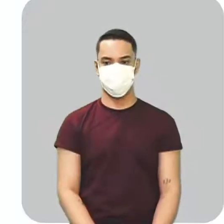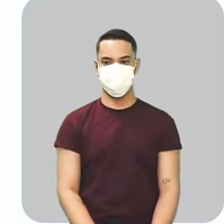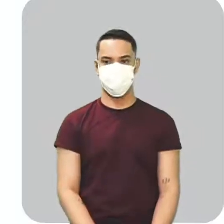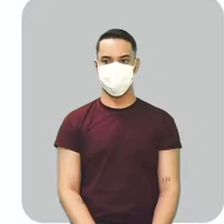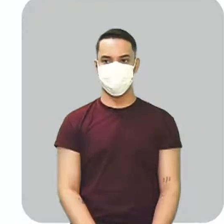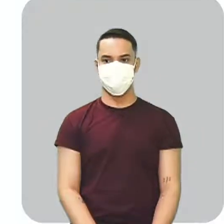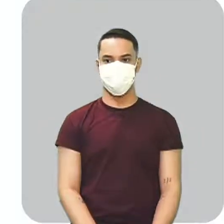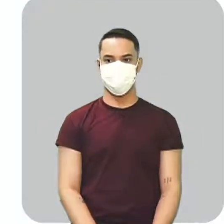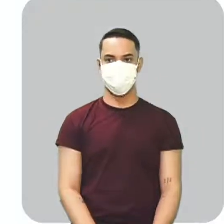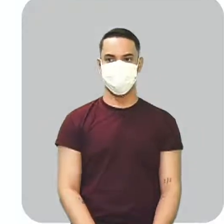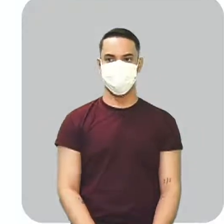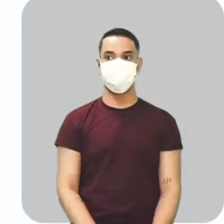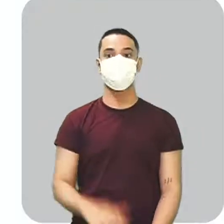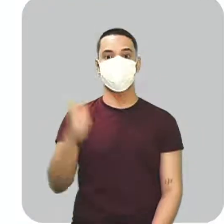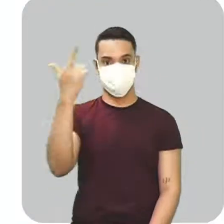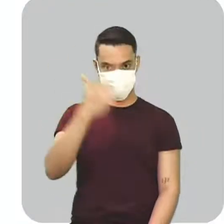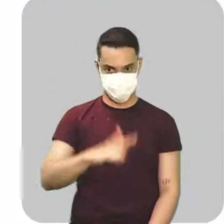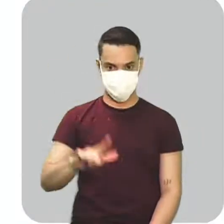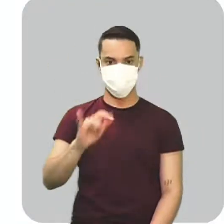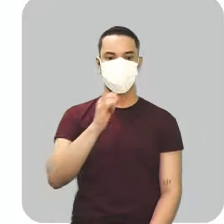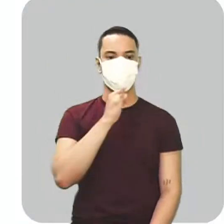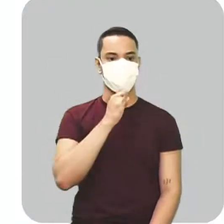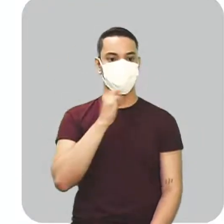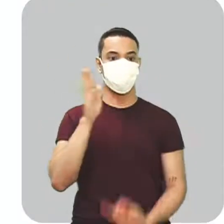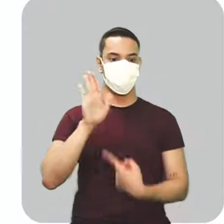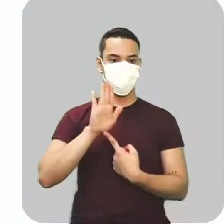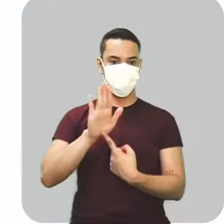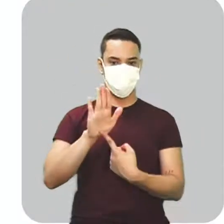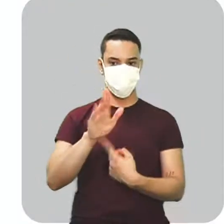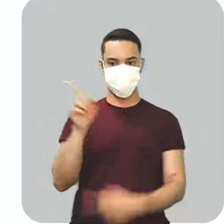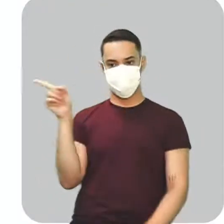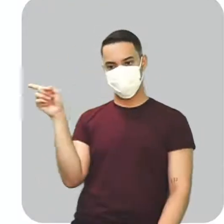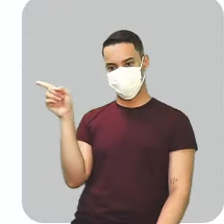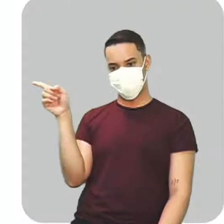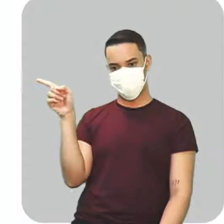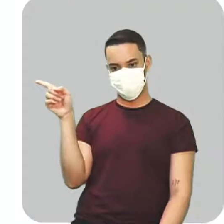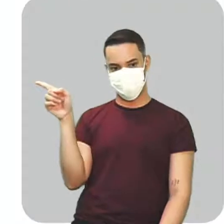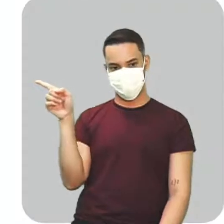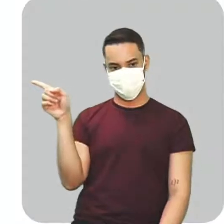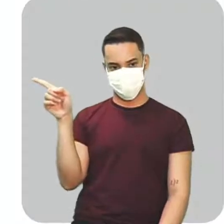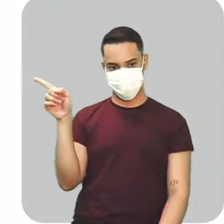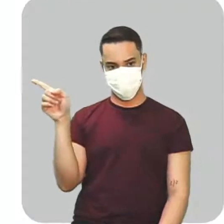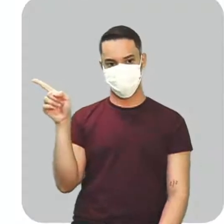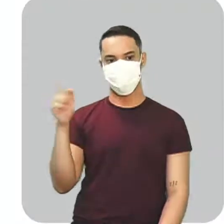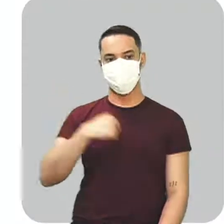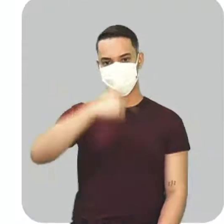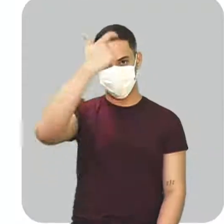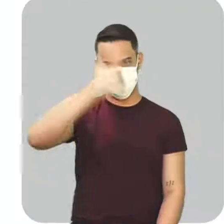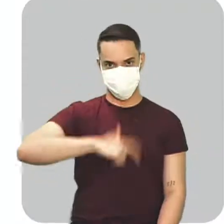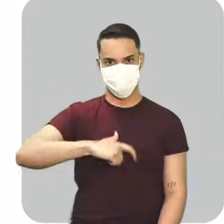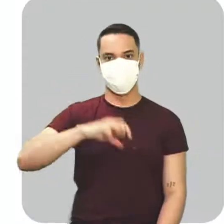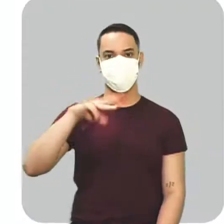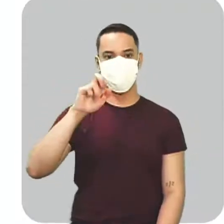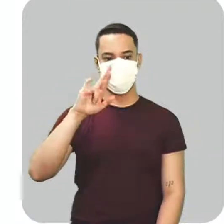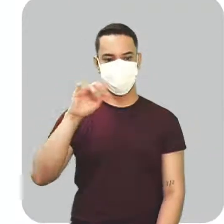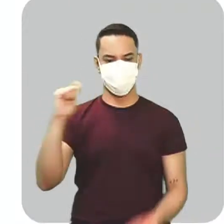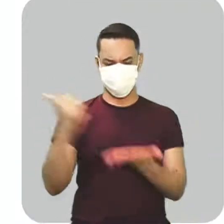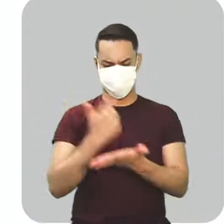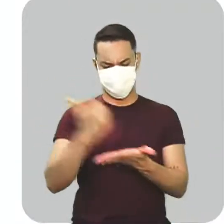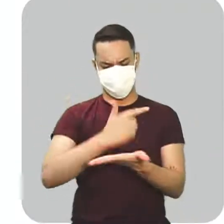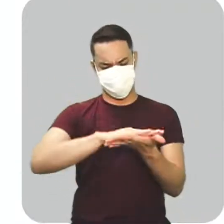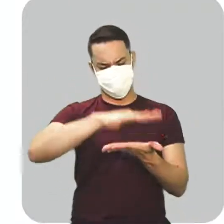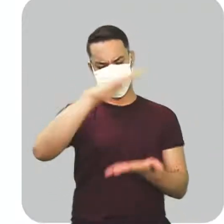lá, mais exemplos. Esse daí, ó, eu coloquei a amadinha aí, ó, pode pegar os livros, as gramáticas aí, ó,